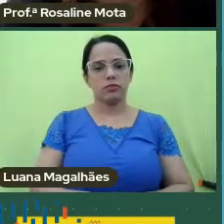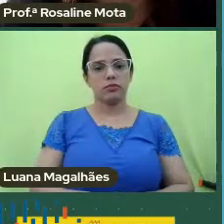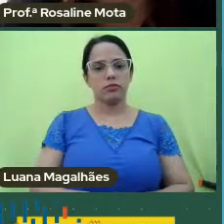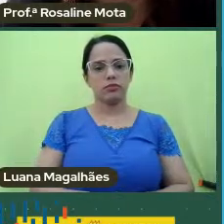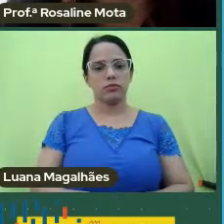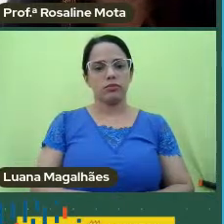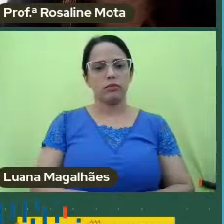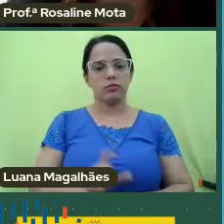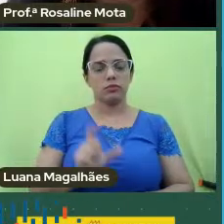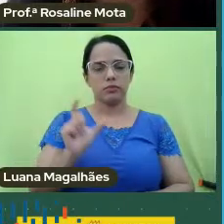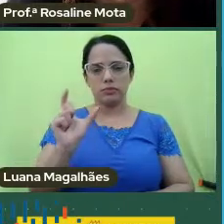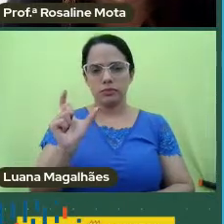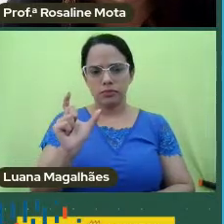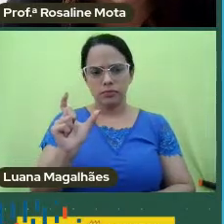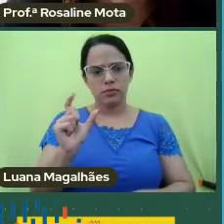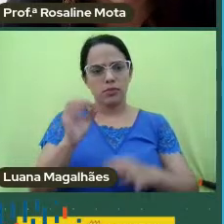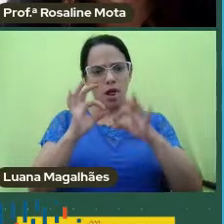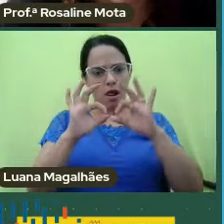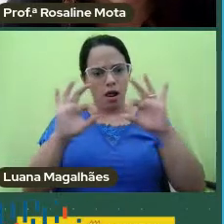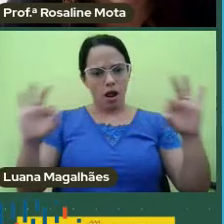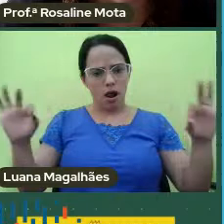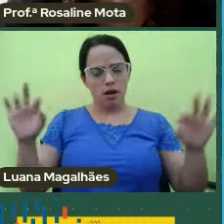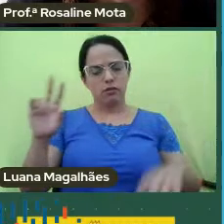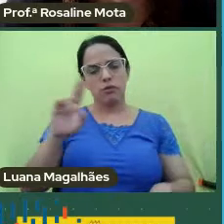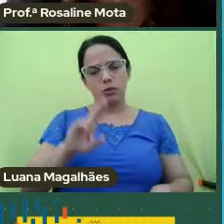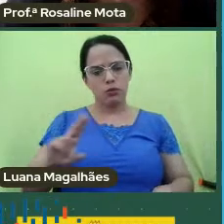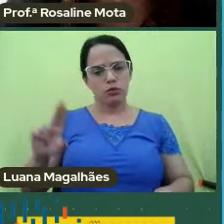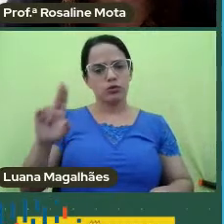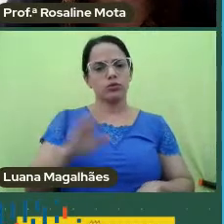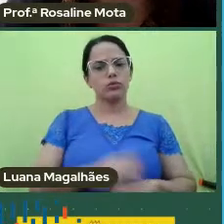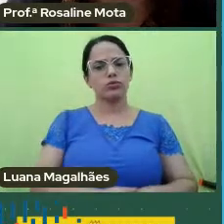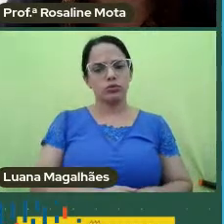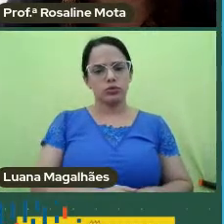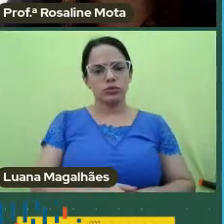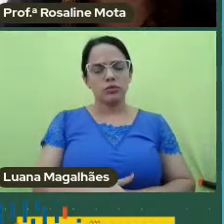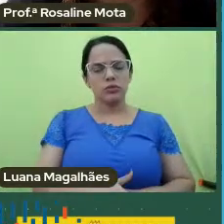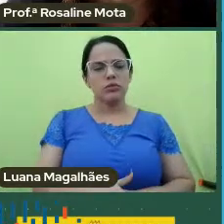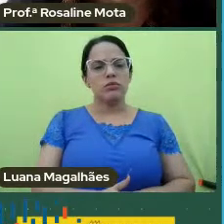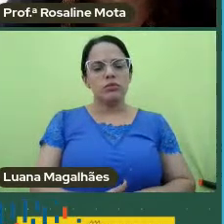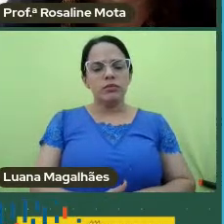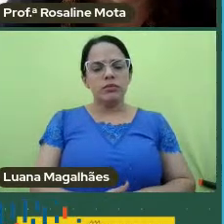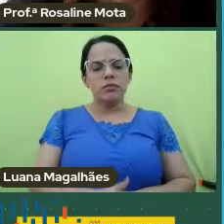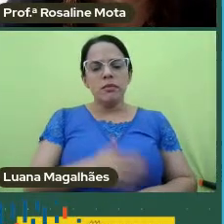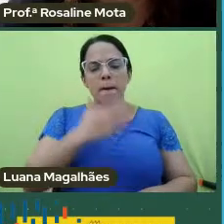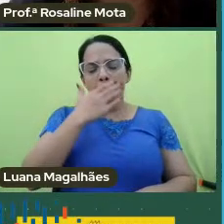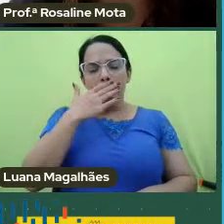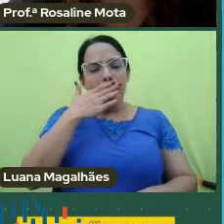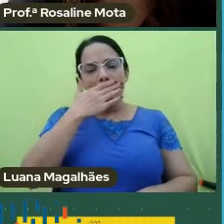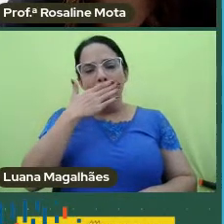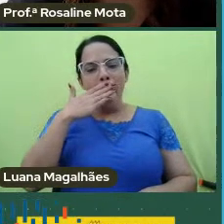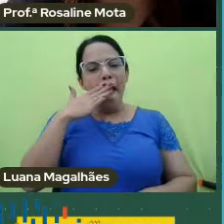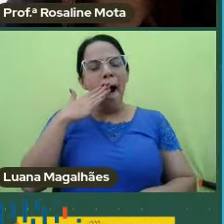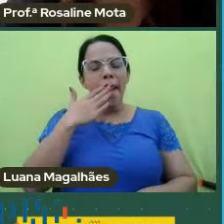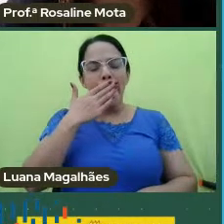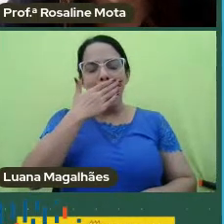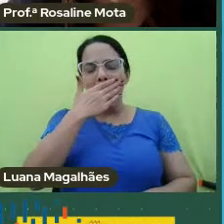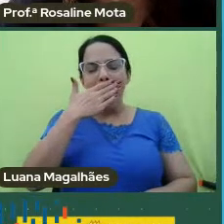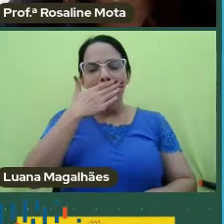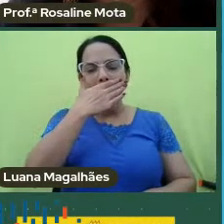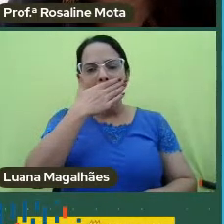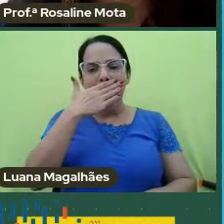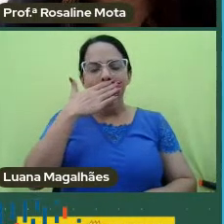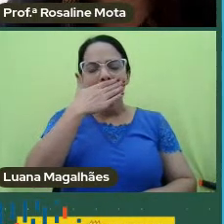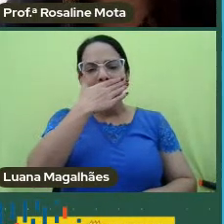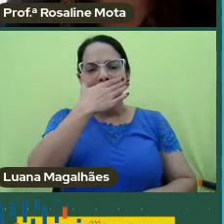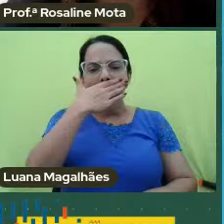essa terminologia passou a ser adotada justamente para dar conta de tudo aquilo que